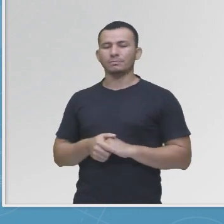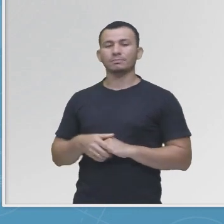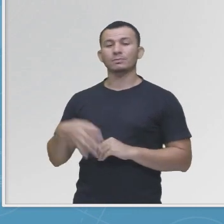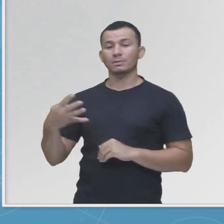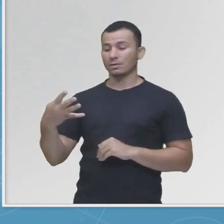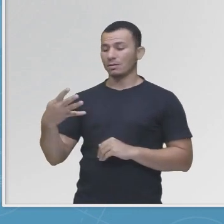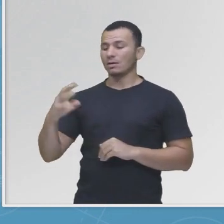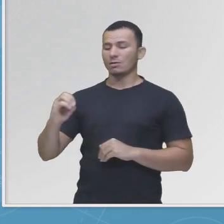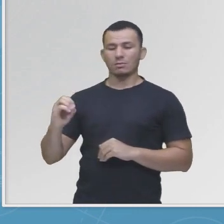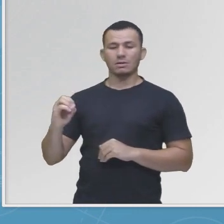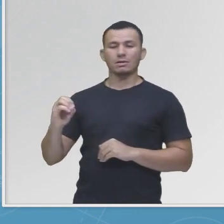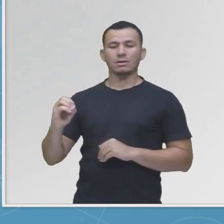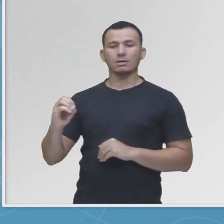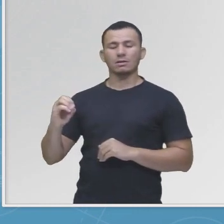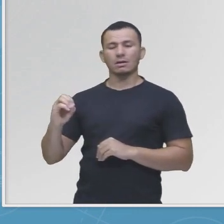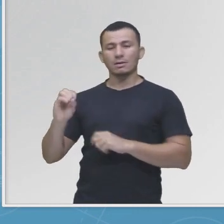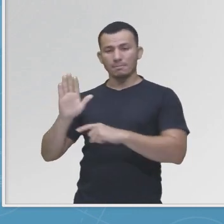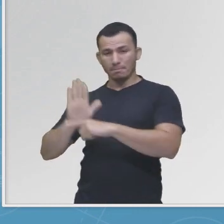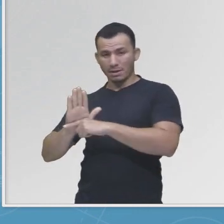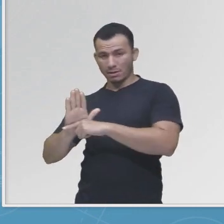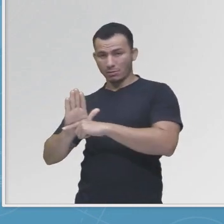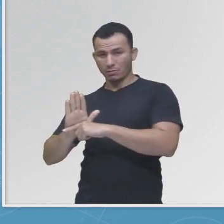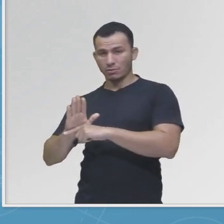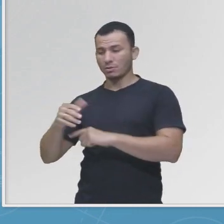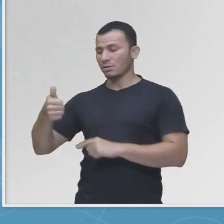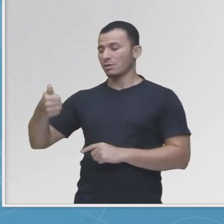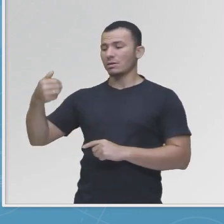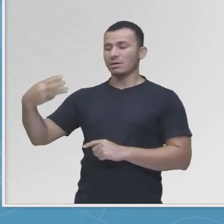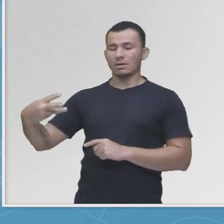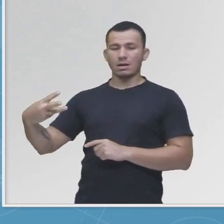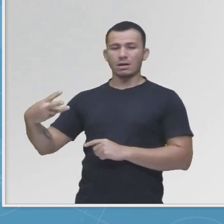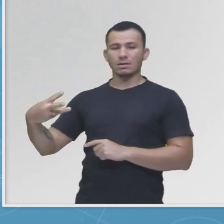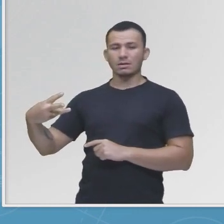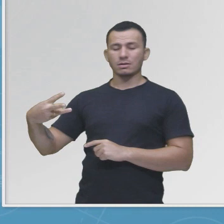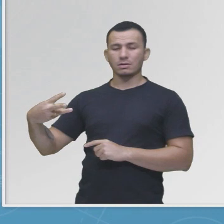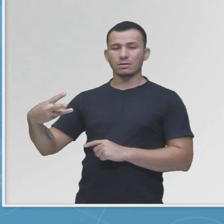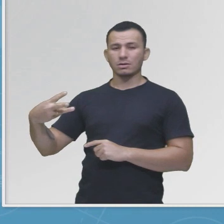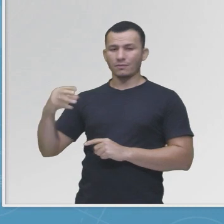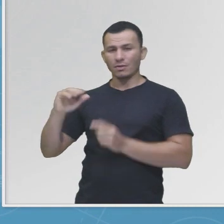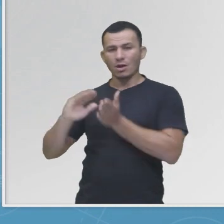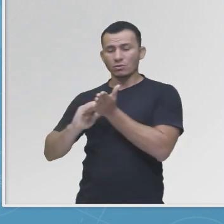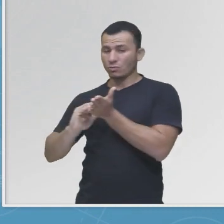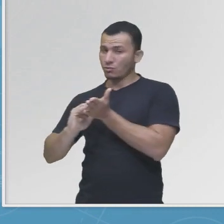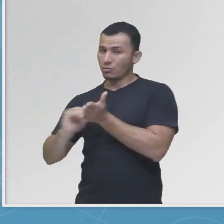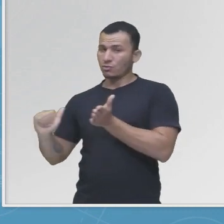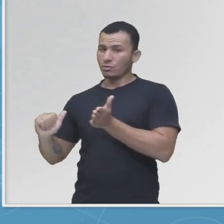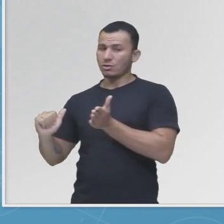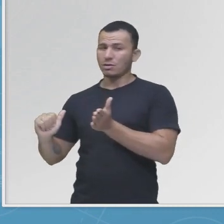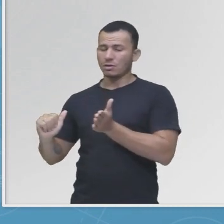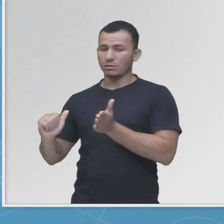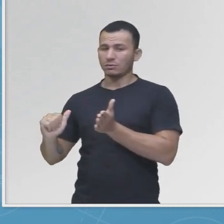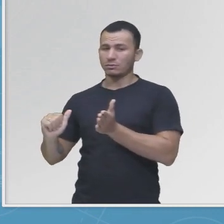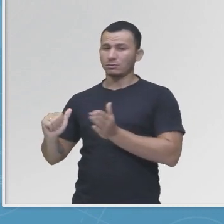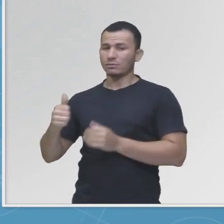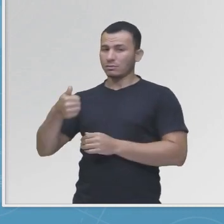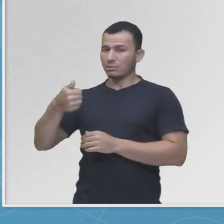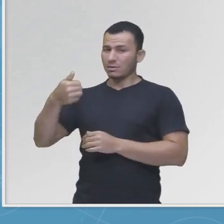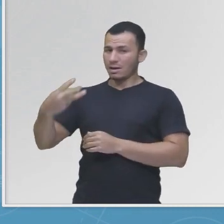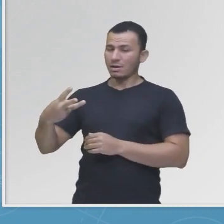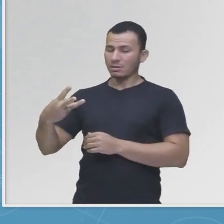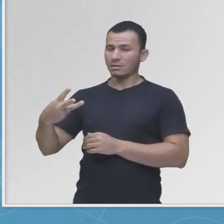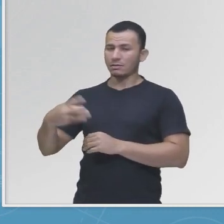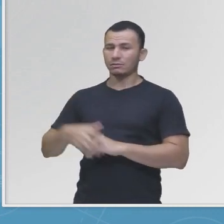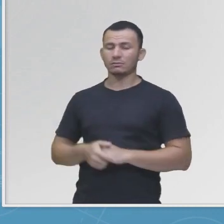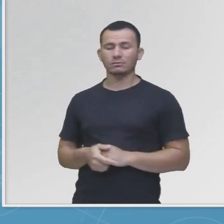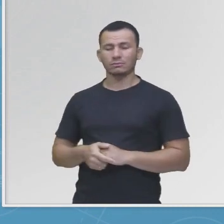operação, 40 menos 13, nós estamos tirando aí uma quantidade de um determinado valor. Observe que o